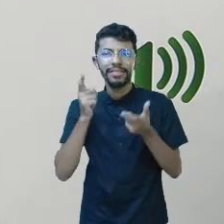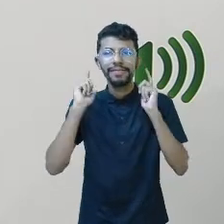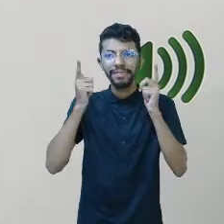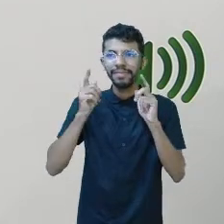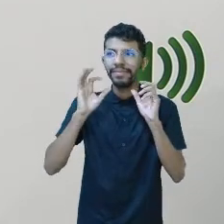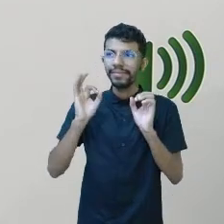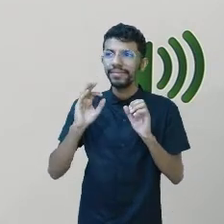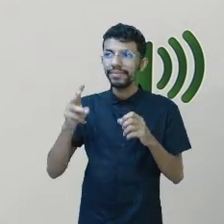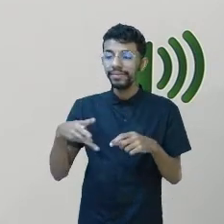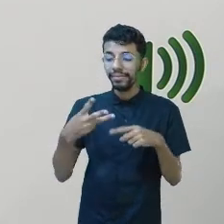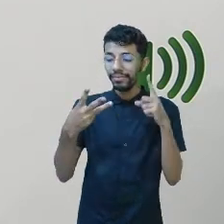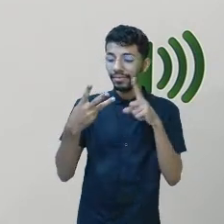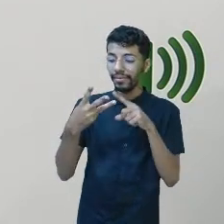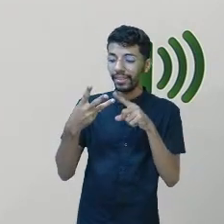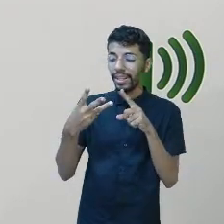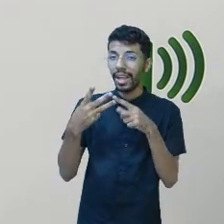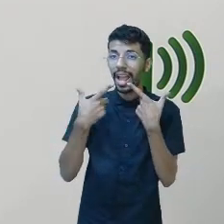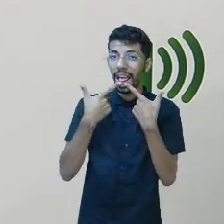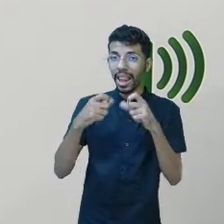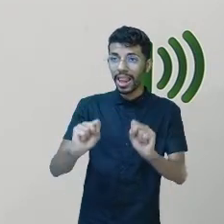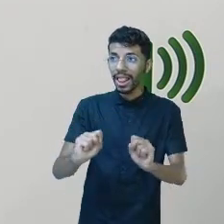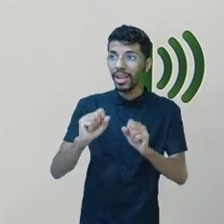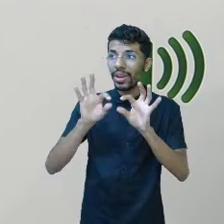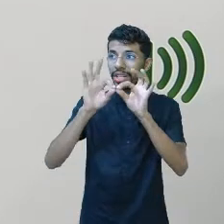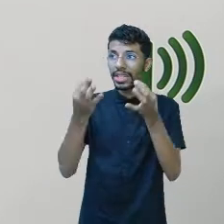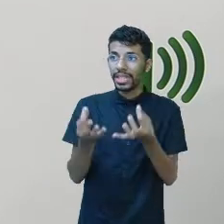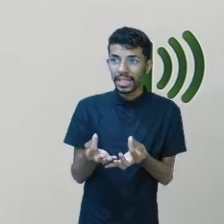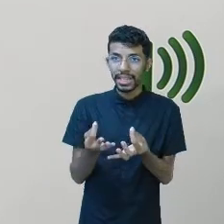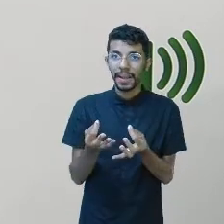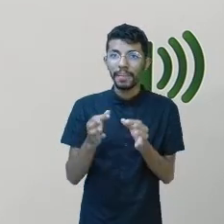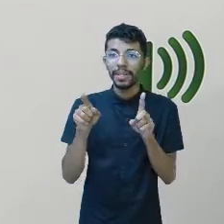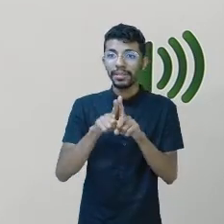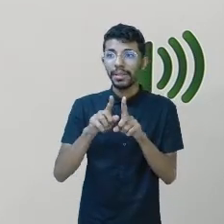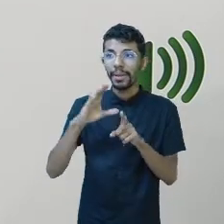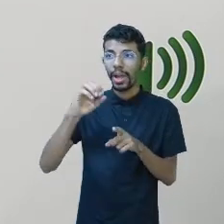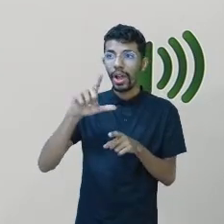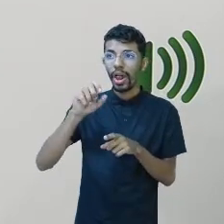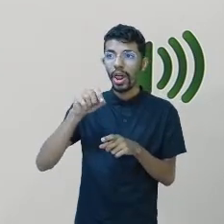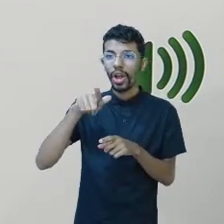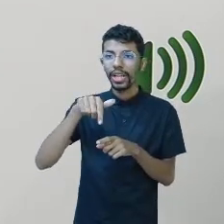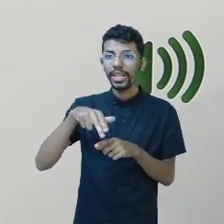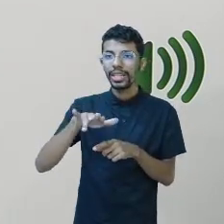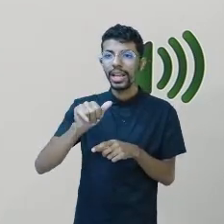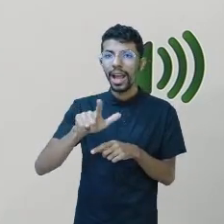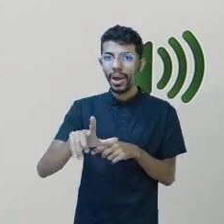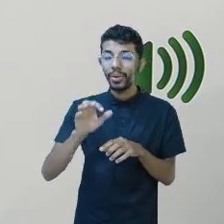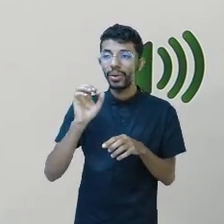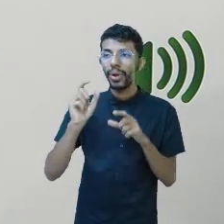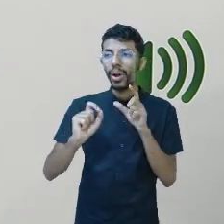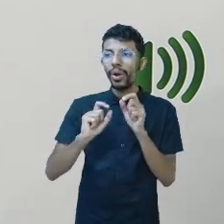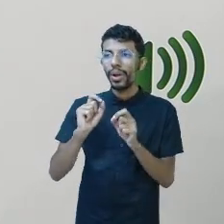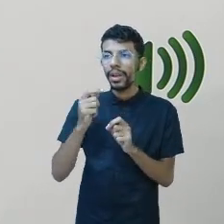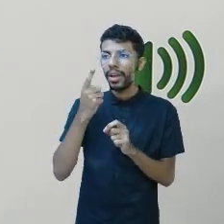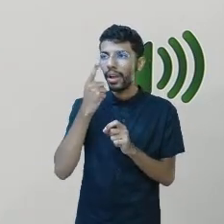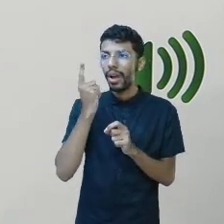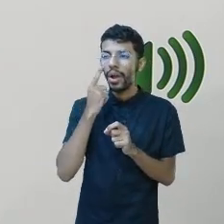ó, linguagem simples e coloquial. Ninguém vai contar uma piada falando palavras difíceis, a